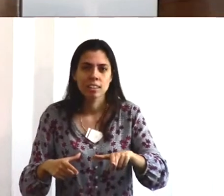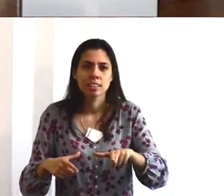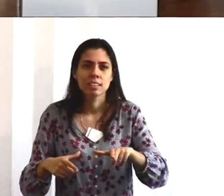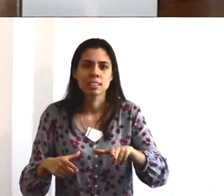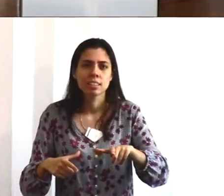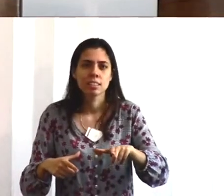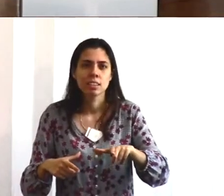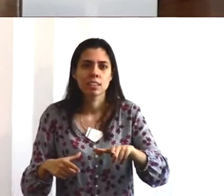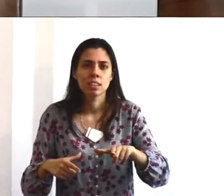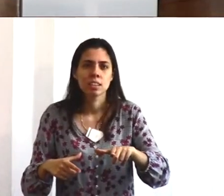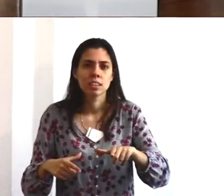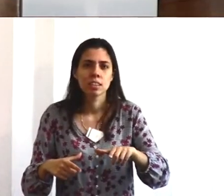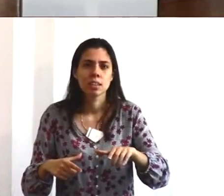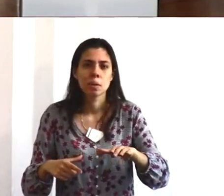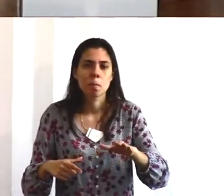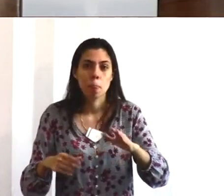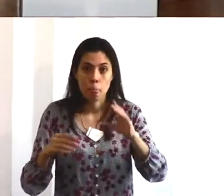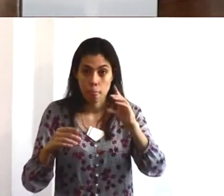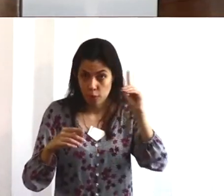qualquer tormenta,